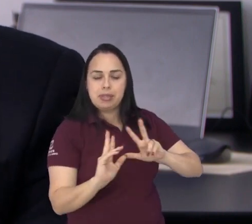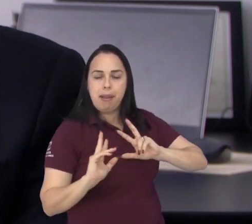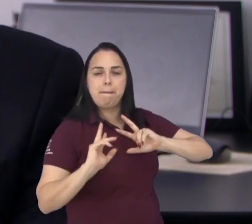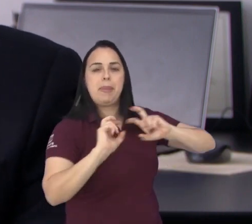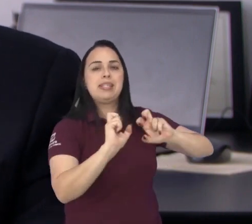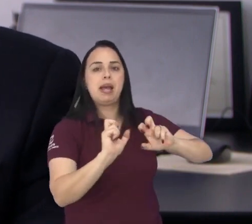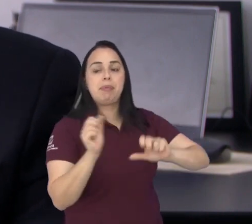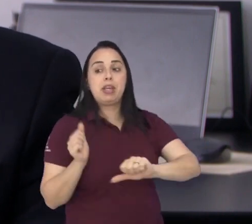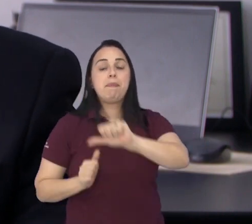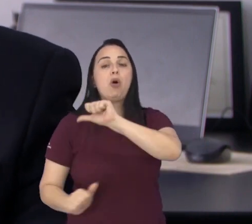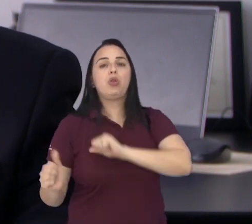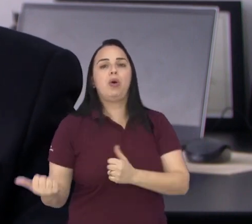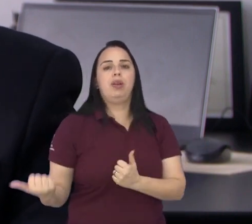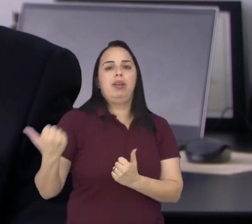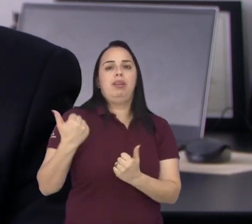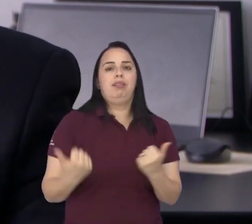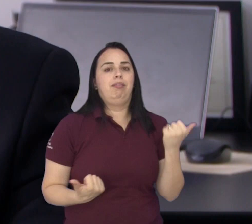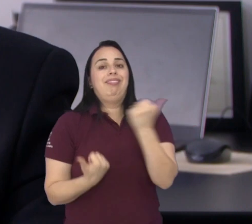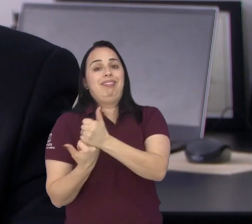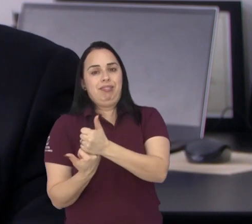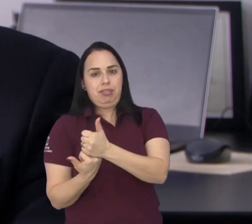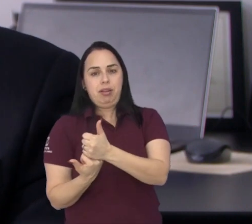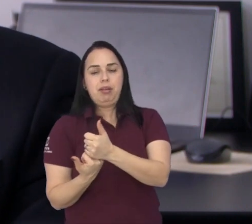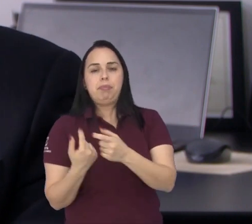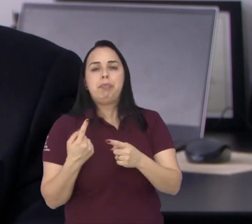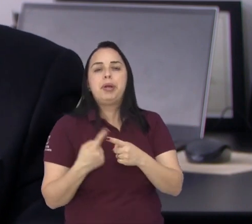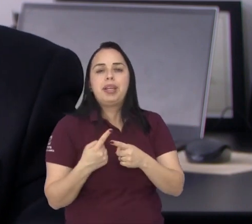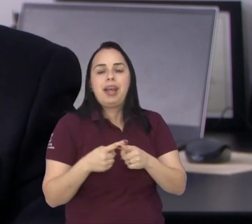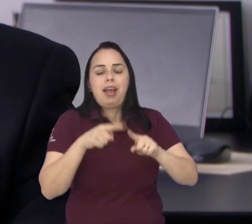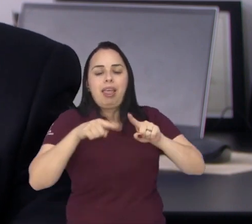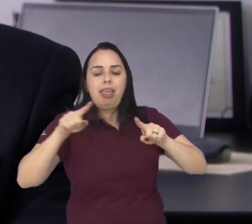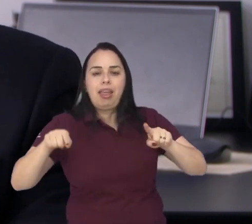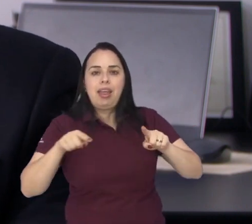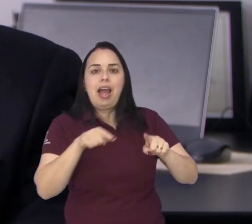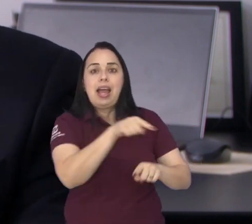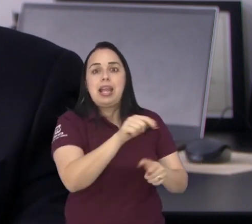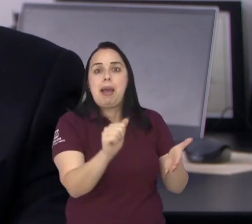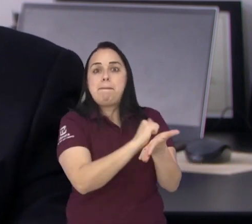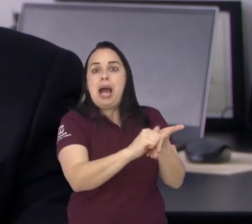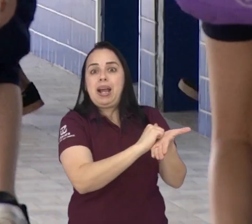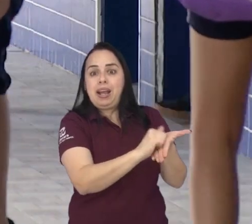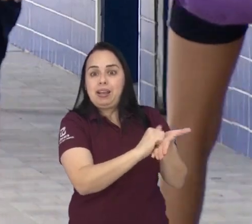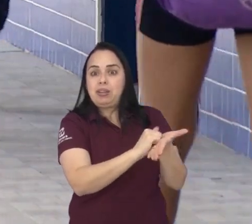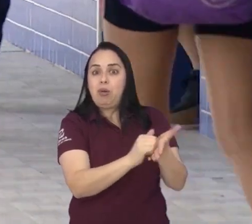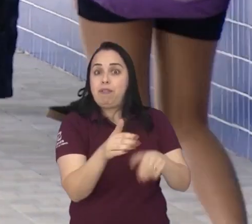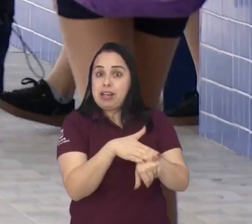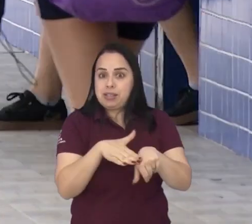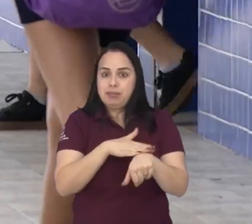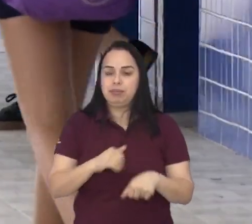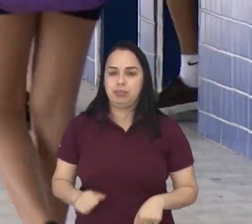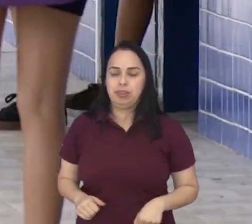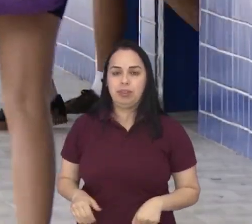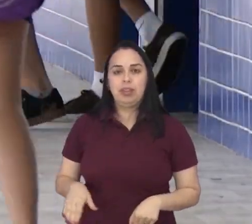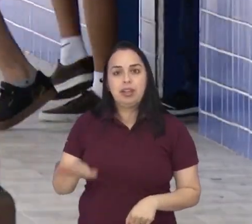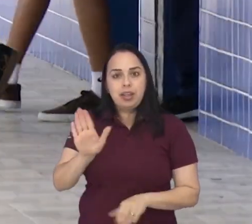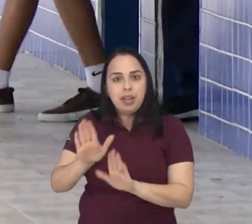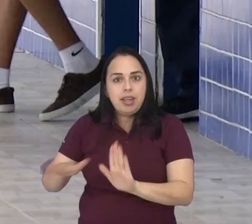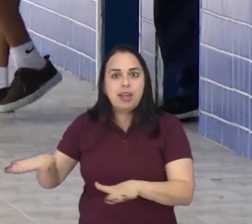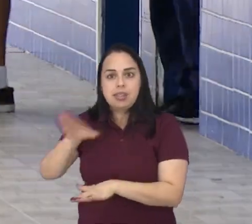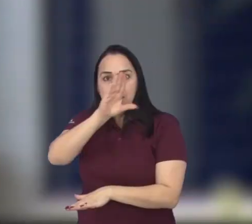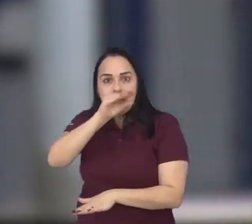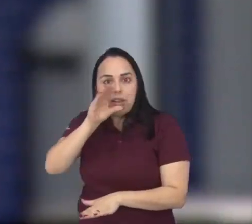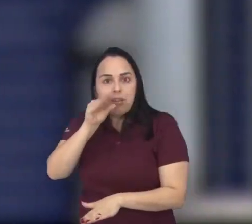o criminoso percebe essa nuance, essa variação na conversa e aí ele destrói provas. Crianças e adolescentes estão